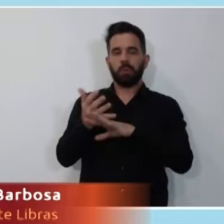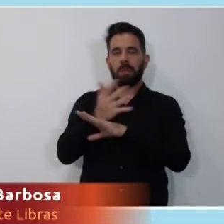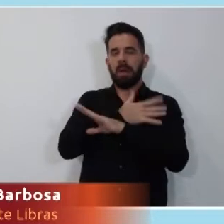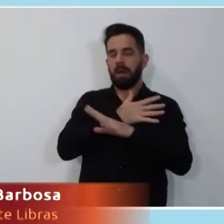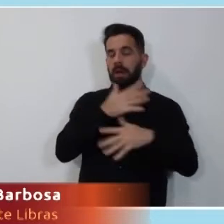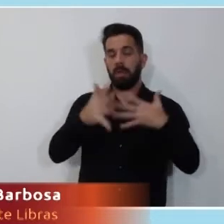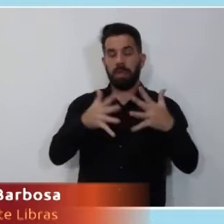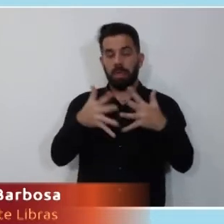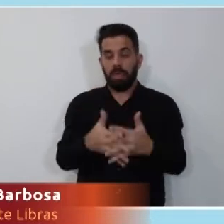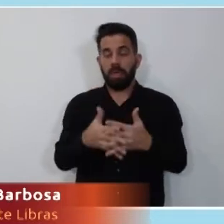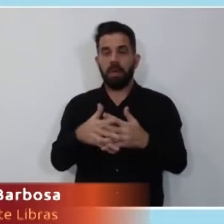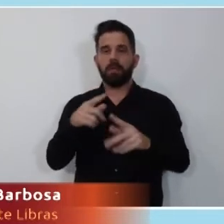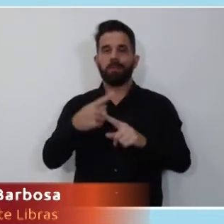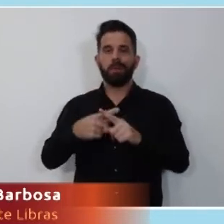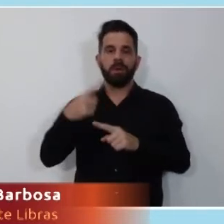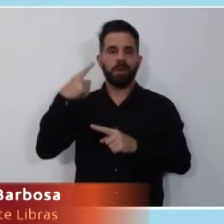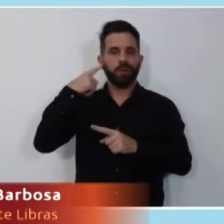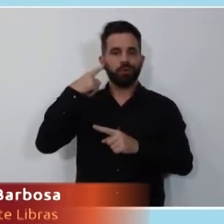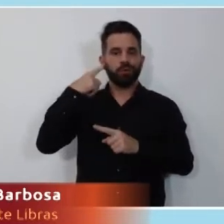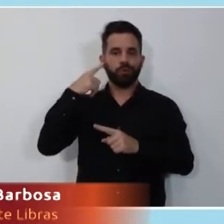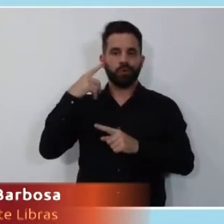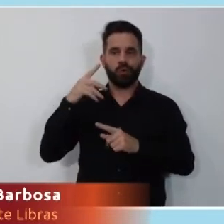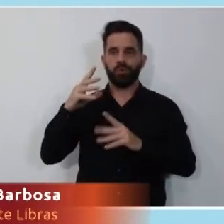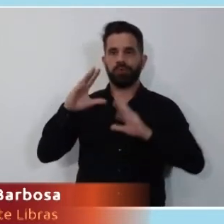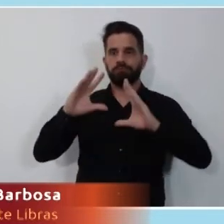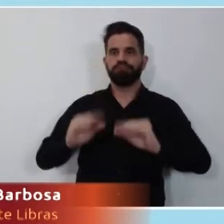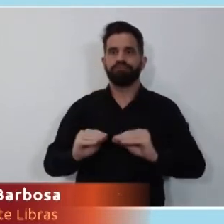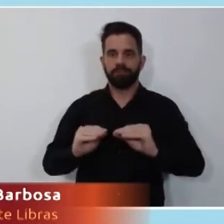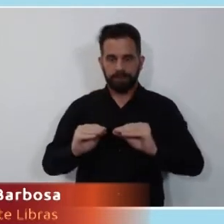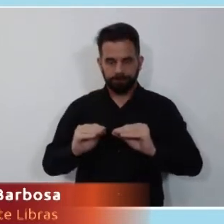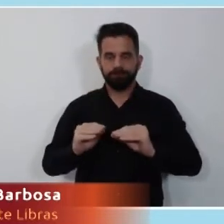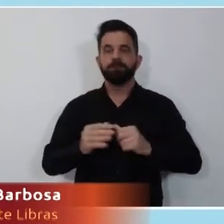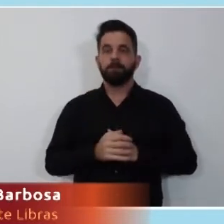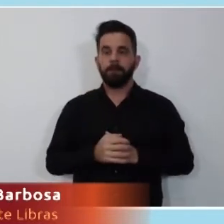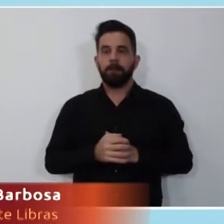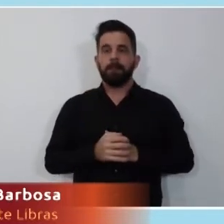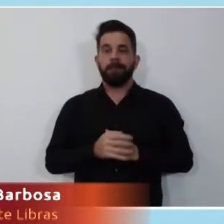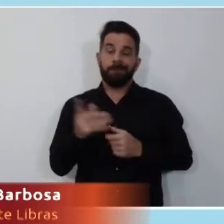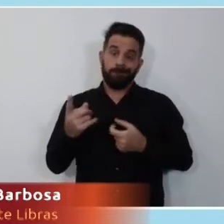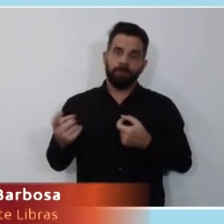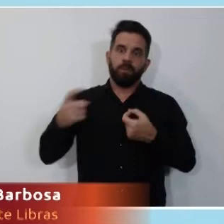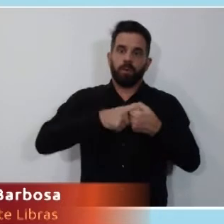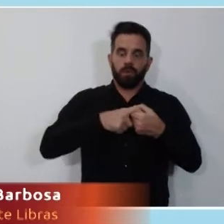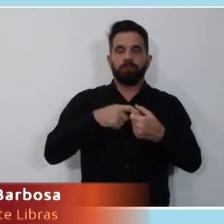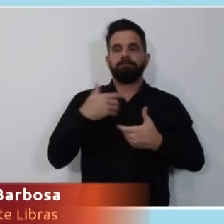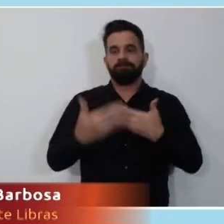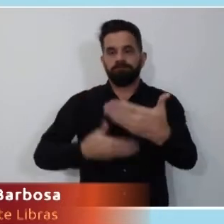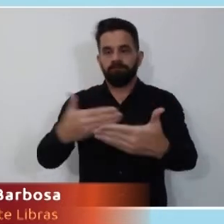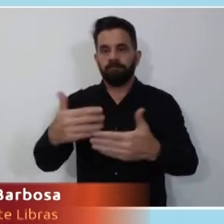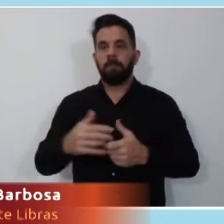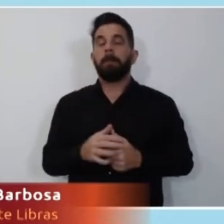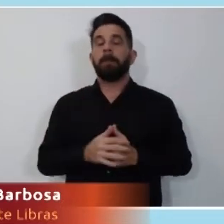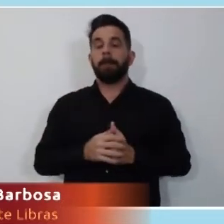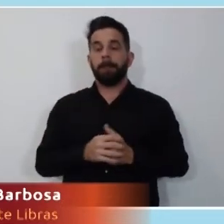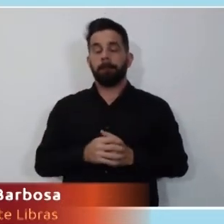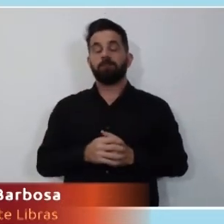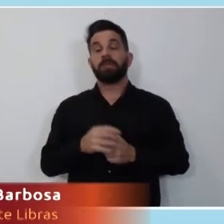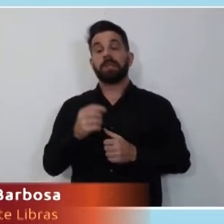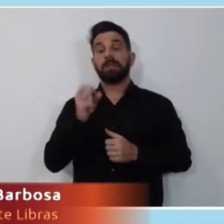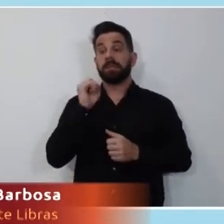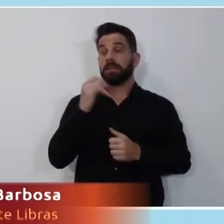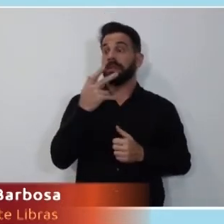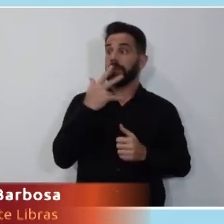no contexto que hoje em dia estamos vivendo, obviamente traz impactos negativos, né? Porque no momento que você fala de aumentar a tarifa para